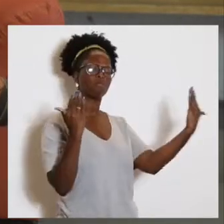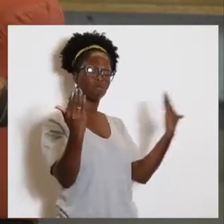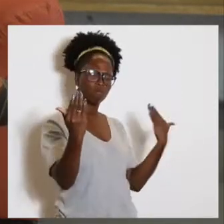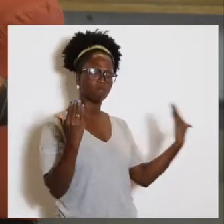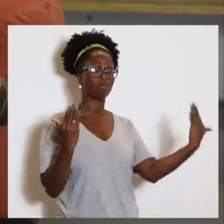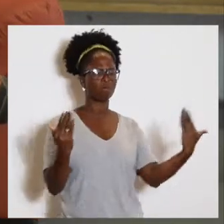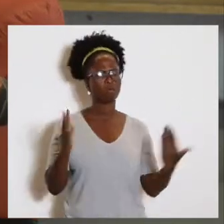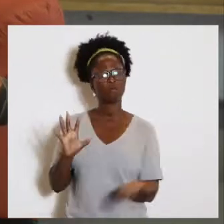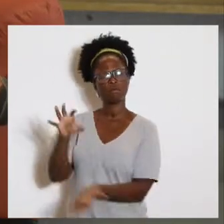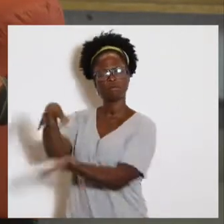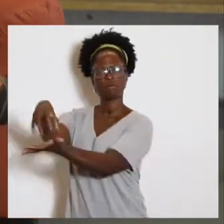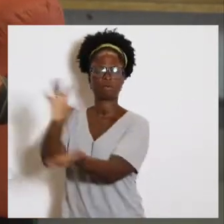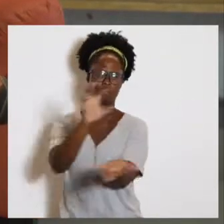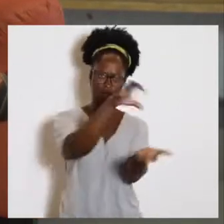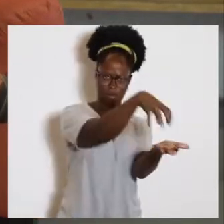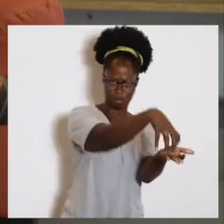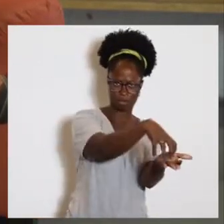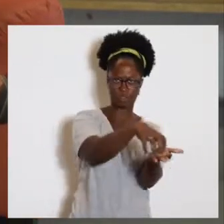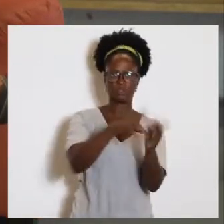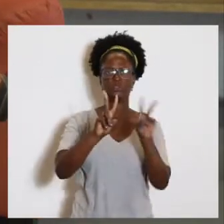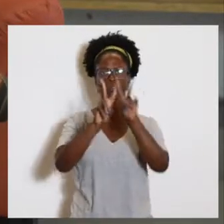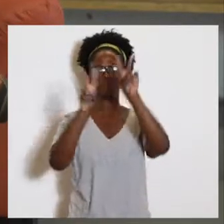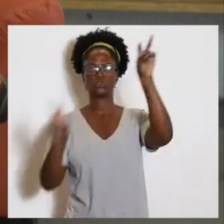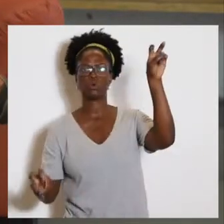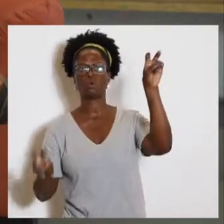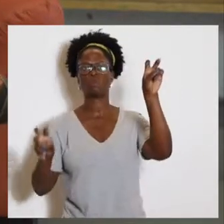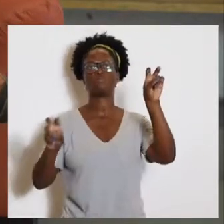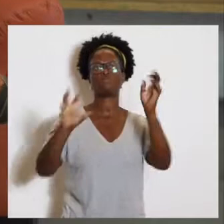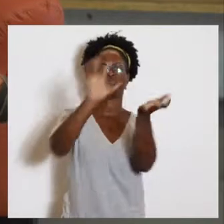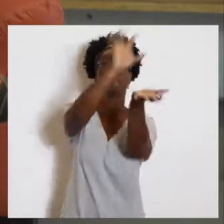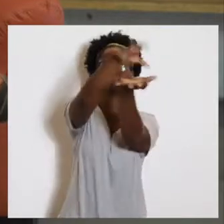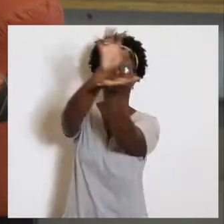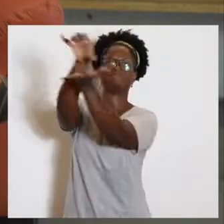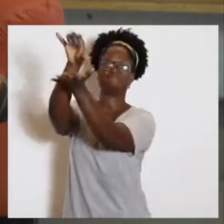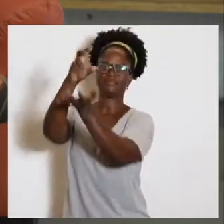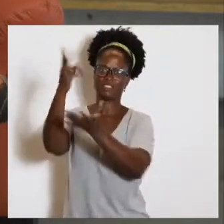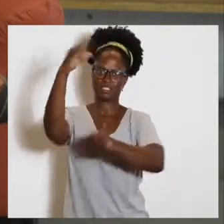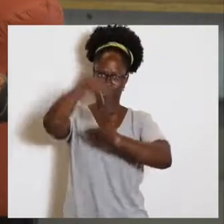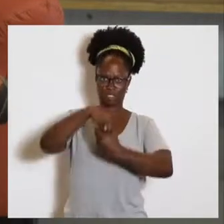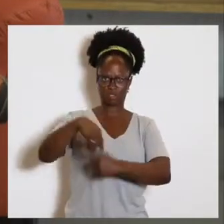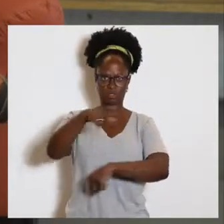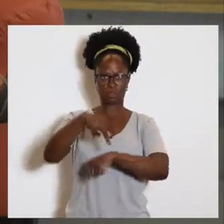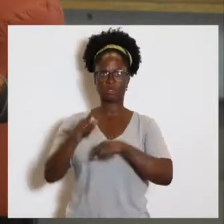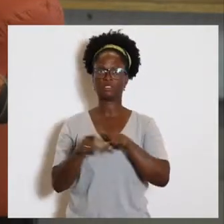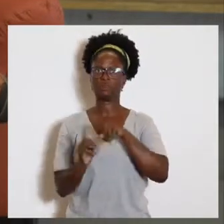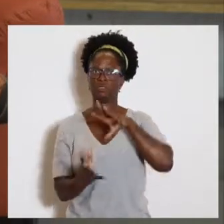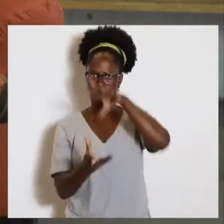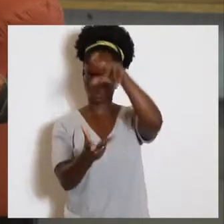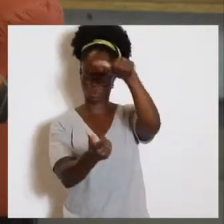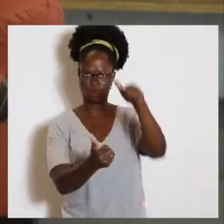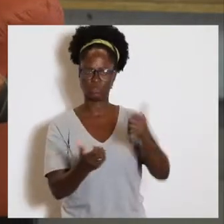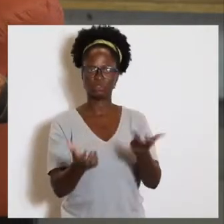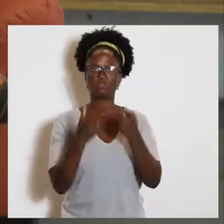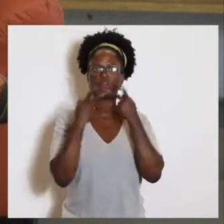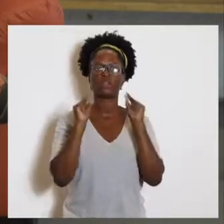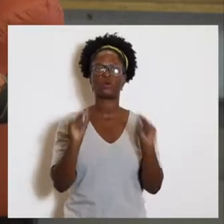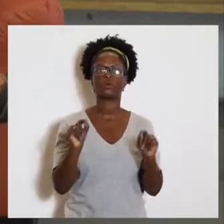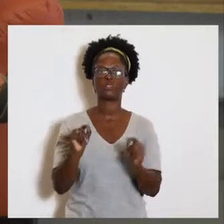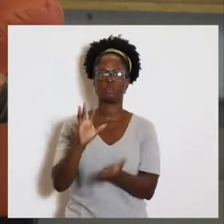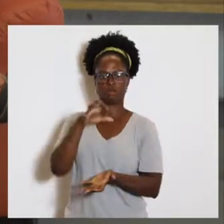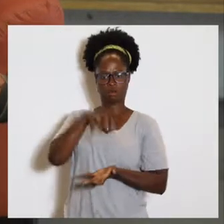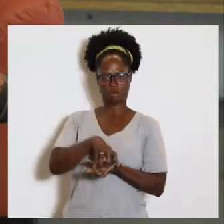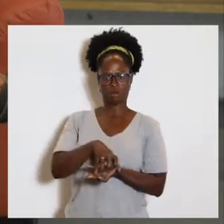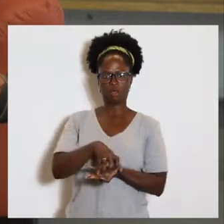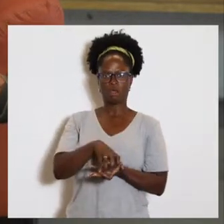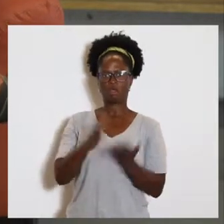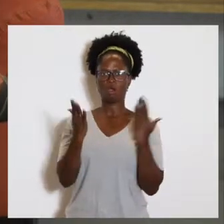centralidade de certas periferias em relação a outras periferias do próprio país e do mundo quer dizer nós somos cento em